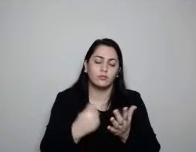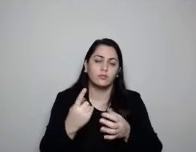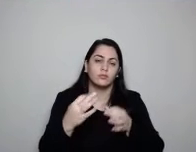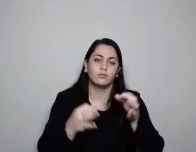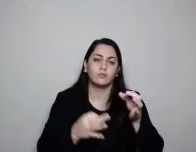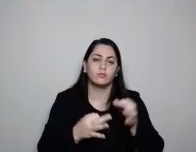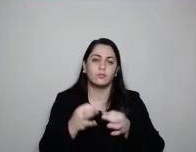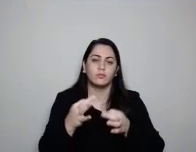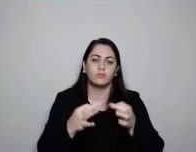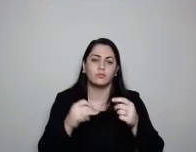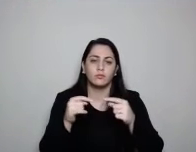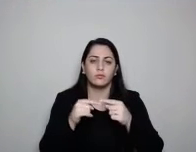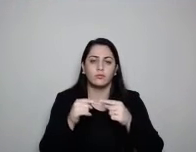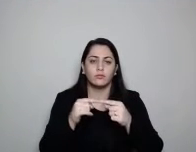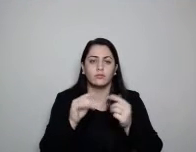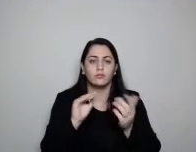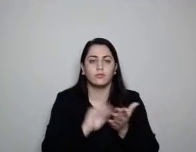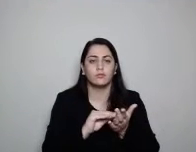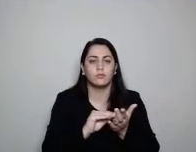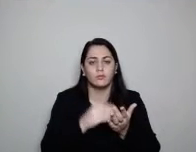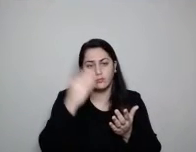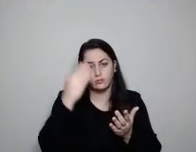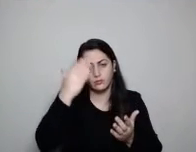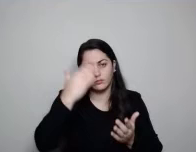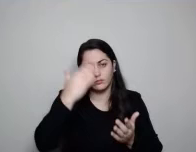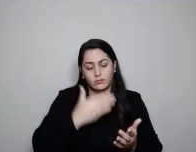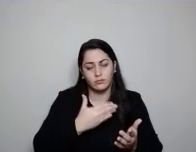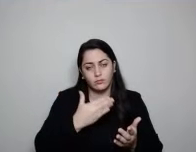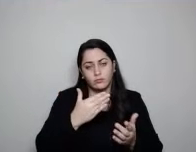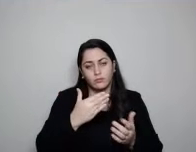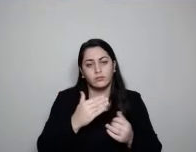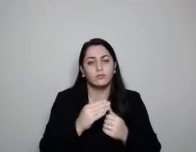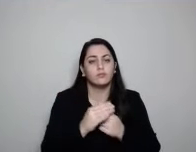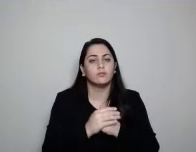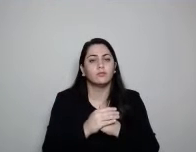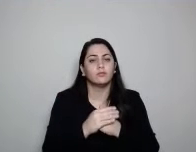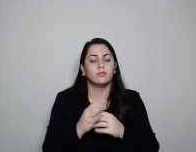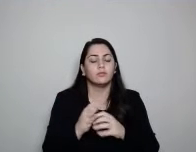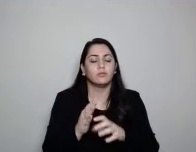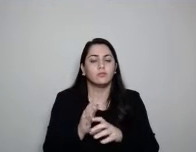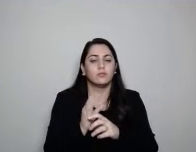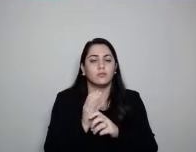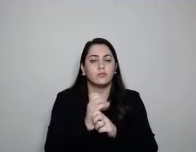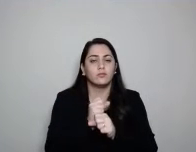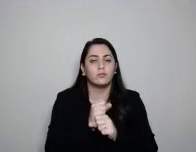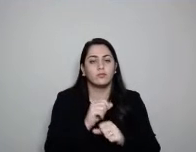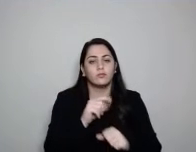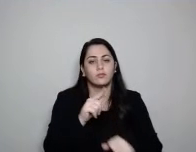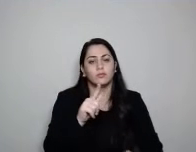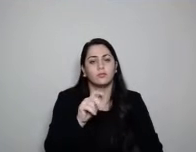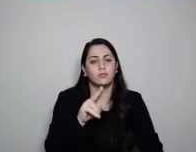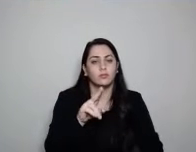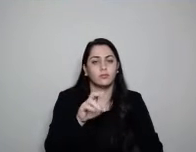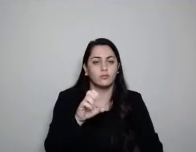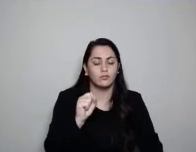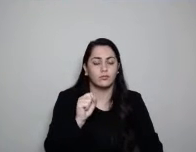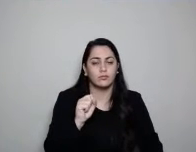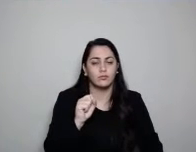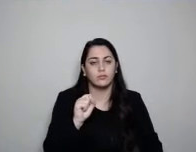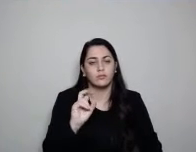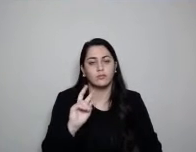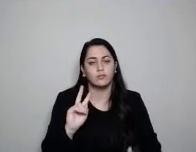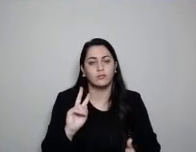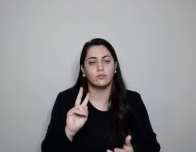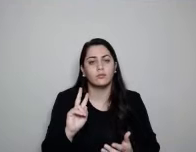de prova. Cálculo com método de Gauss que causa retorno menor que o feito, que o feito a juros simples, cálculo de juros simples que